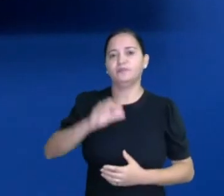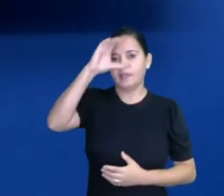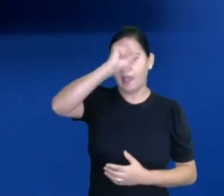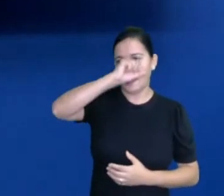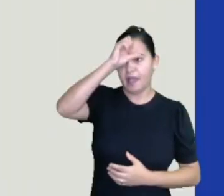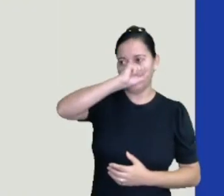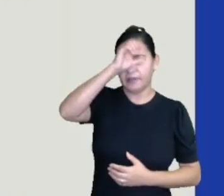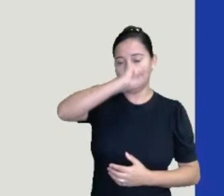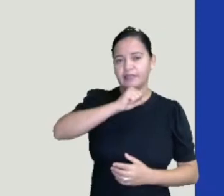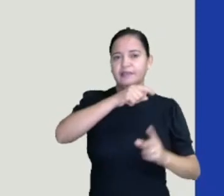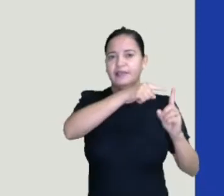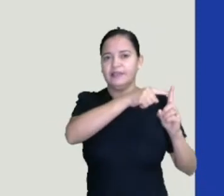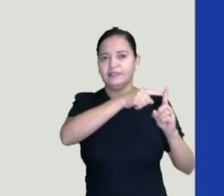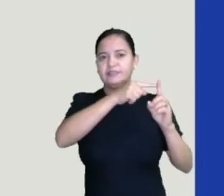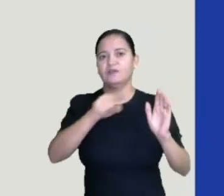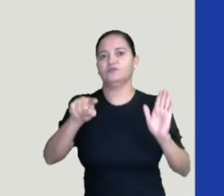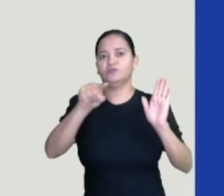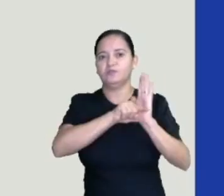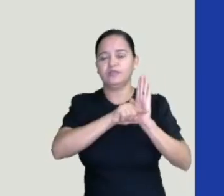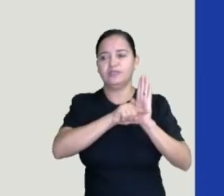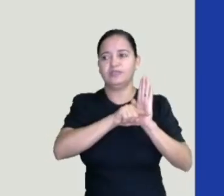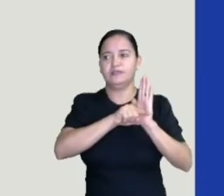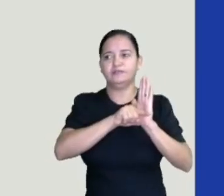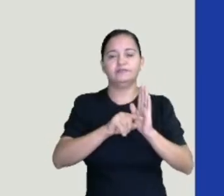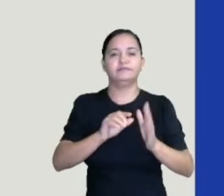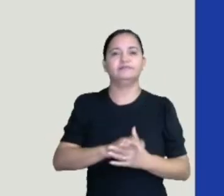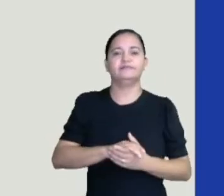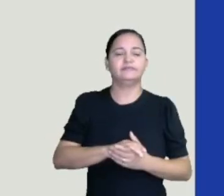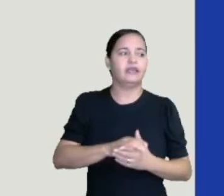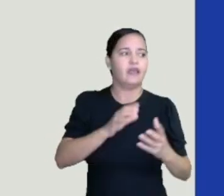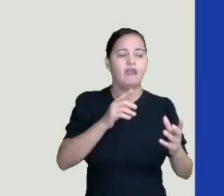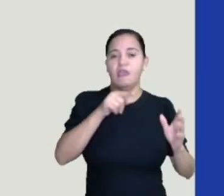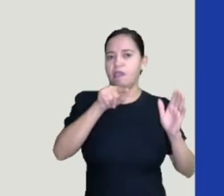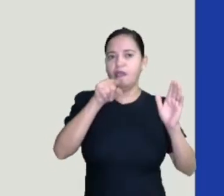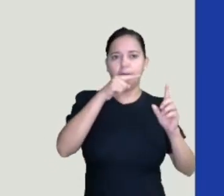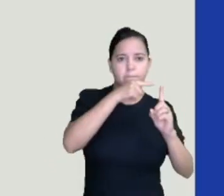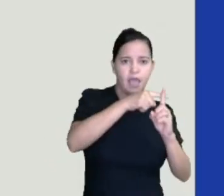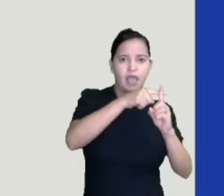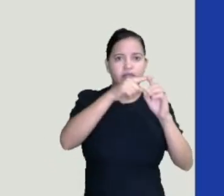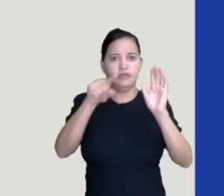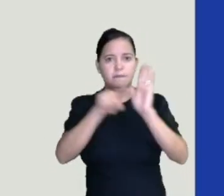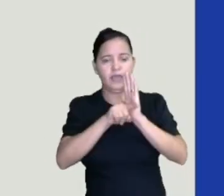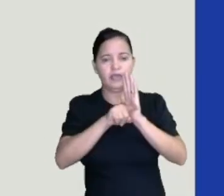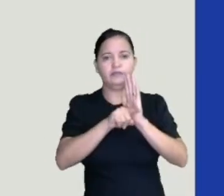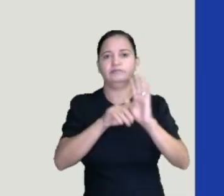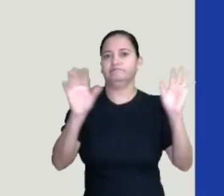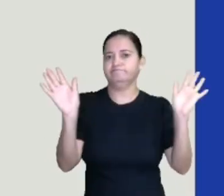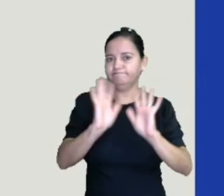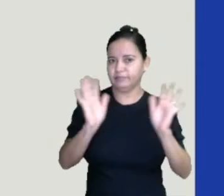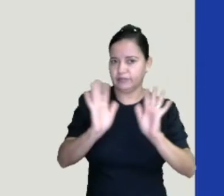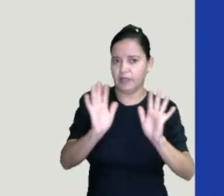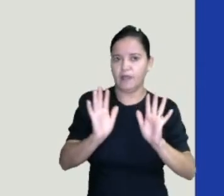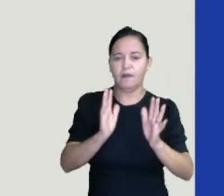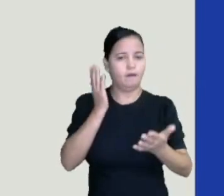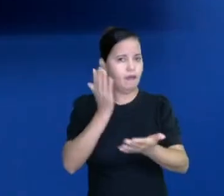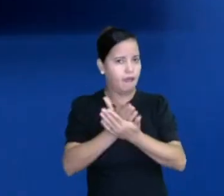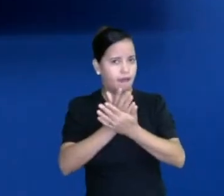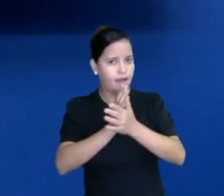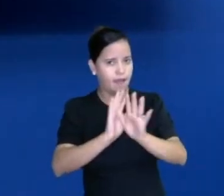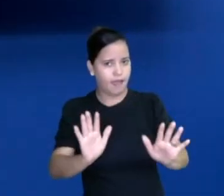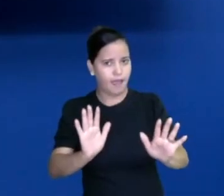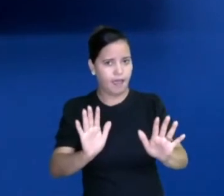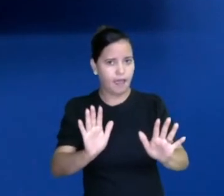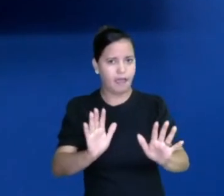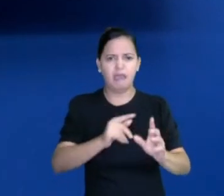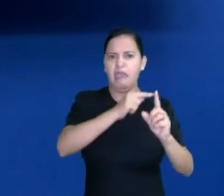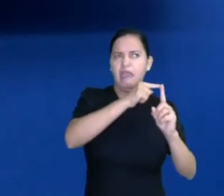Aprender adição e subtração não se restringe a fazer contas de mais ou menos. Acabem com aquela história. Olha o problema e diz,